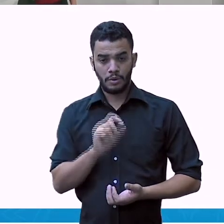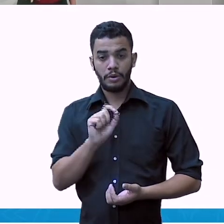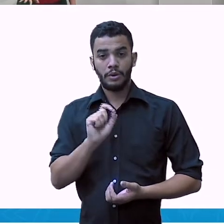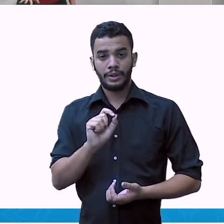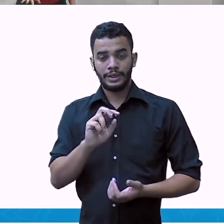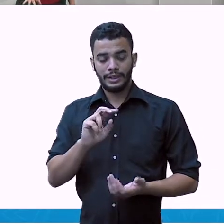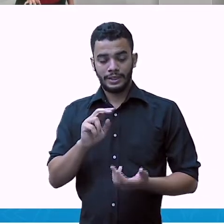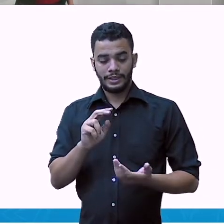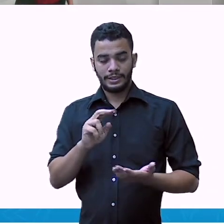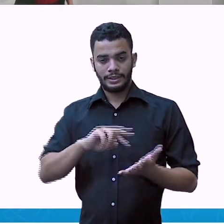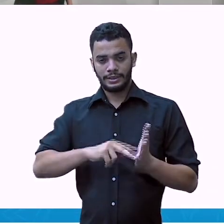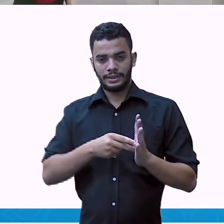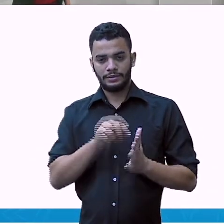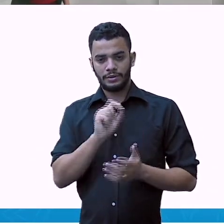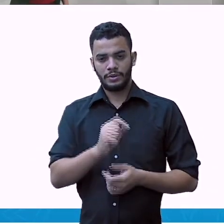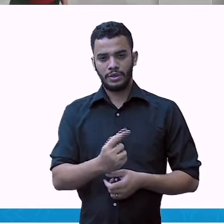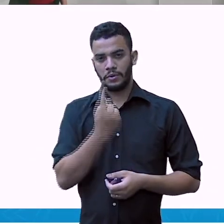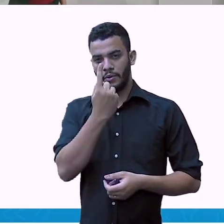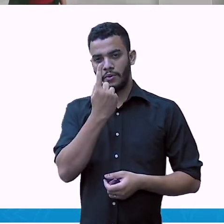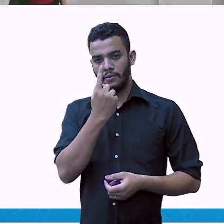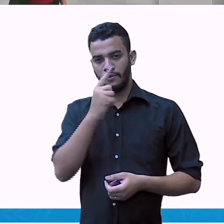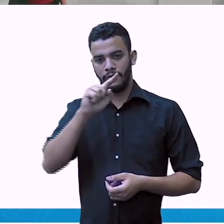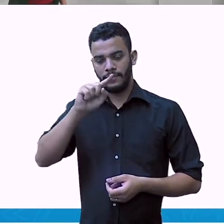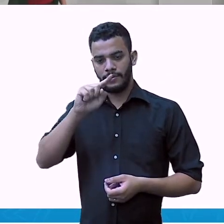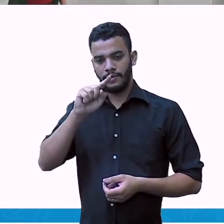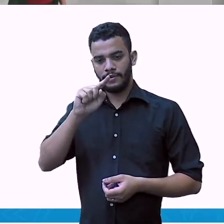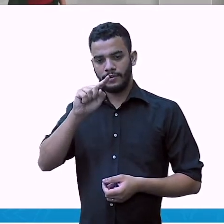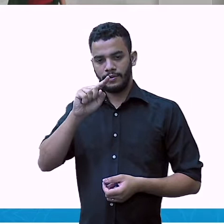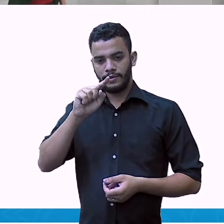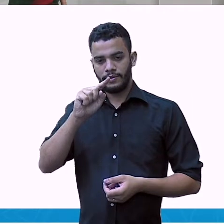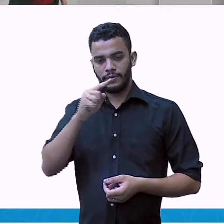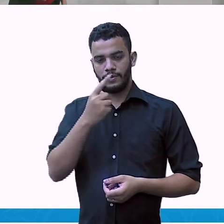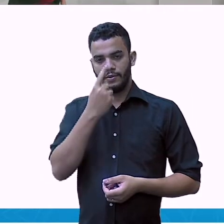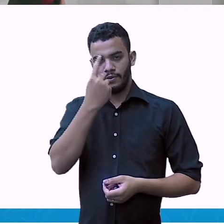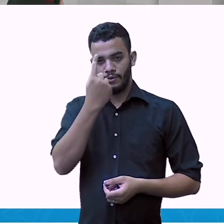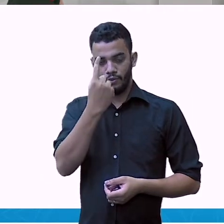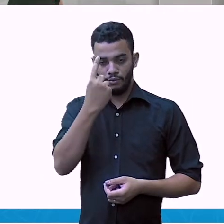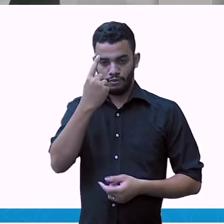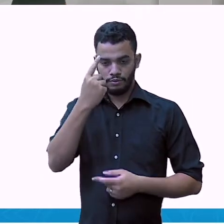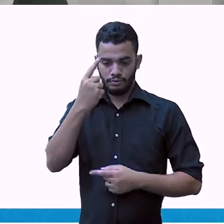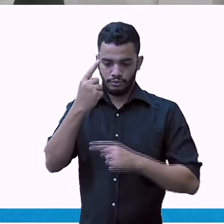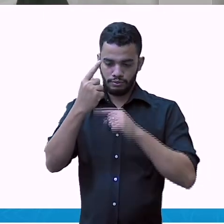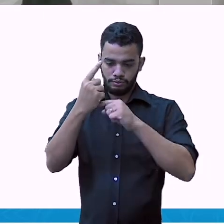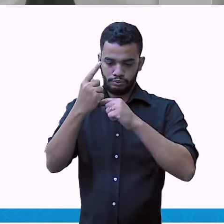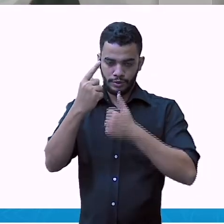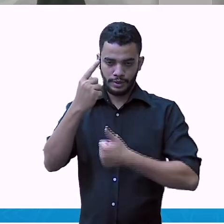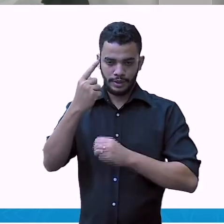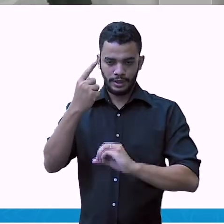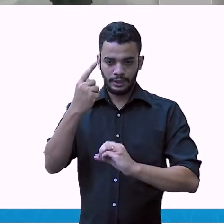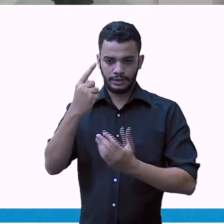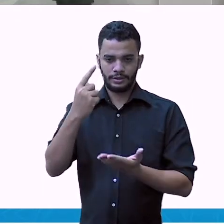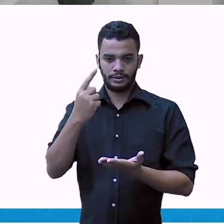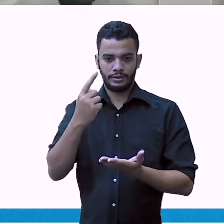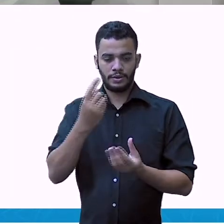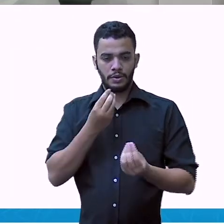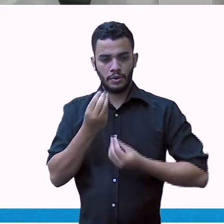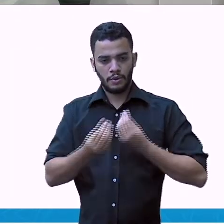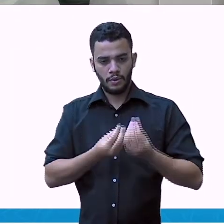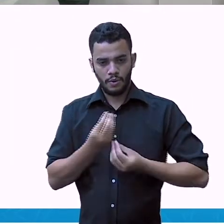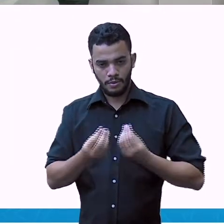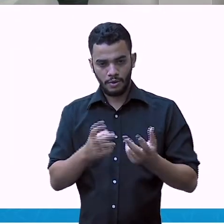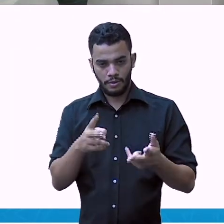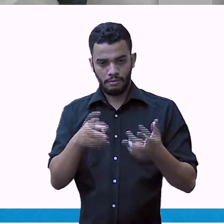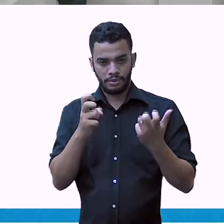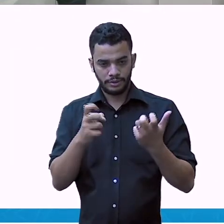parte da unidade. Representamos um décimo de duas formas. Então, nós temos aqui representado o meu